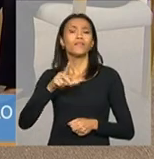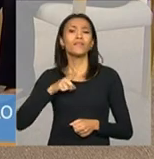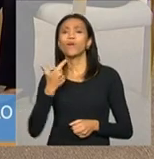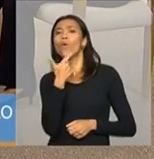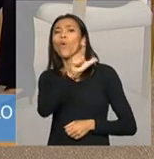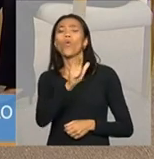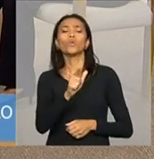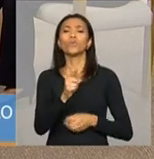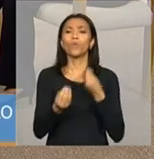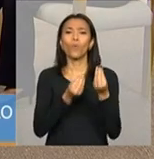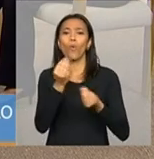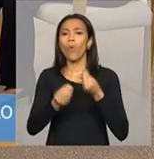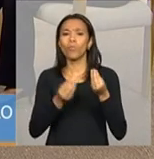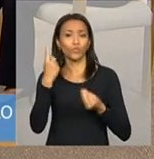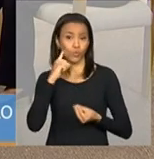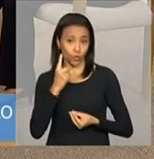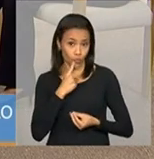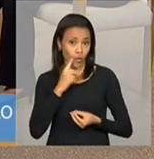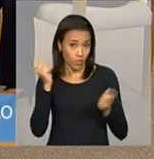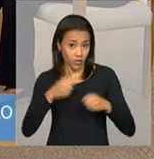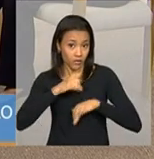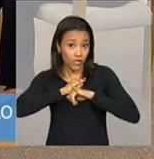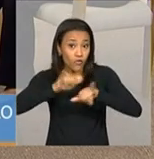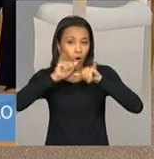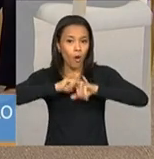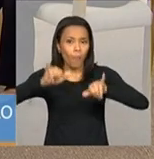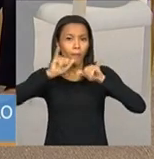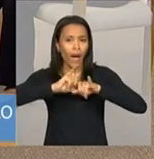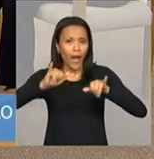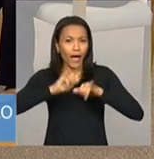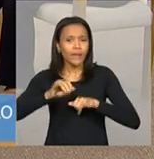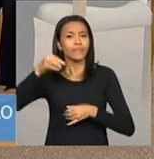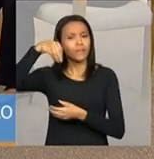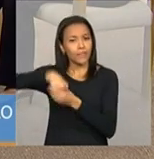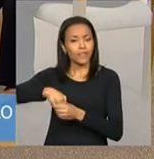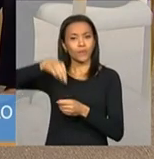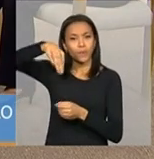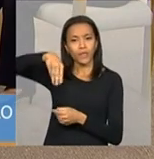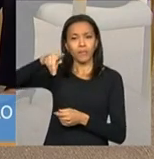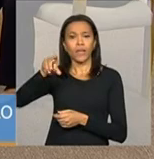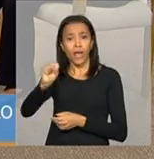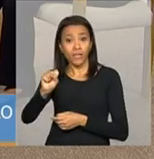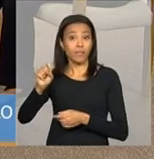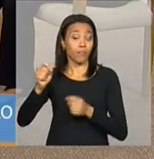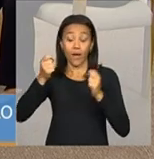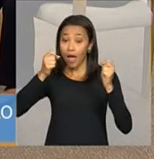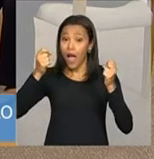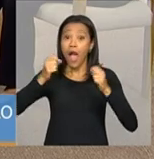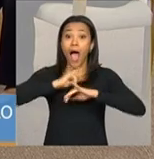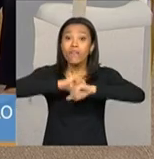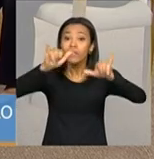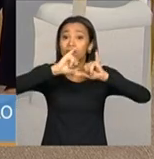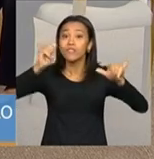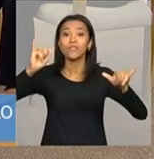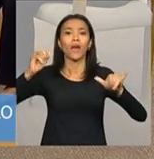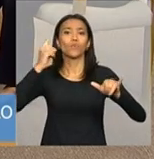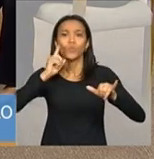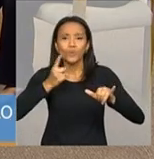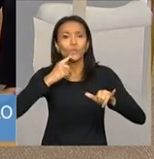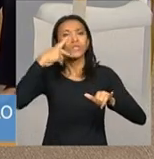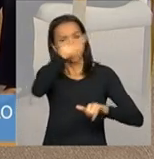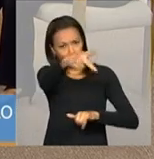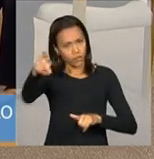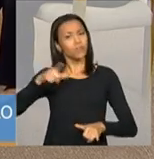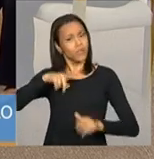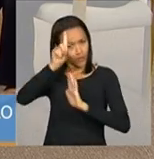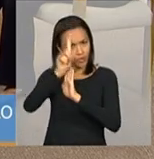de informação aos surdos dado pelo MDS no intuito de alertar as pessoas surdas sobre o direito